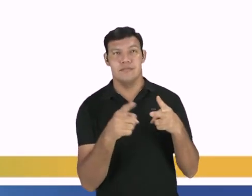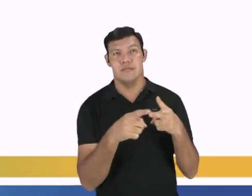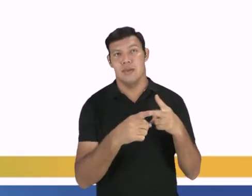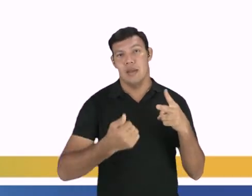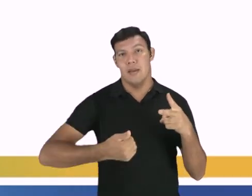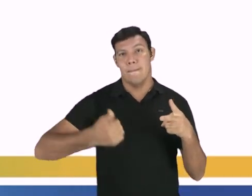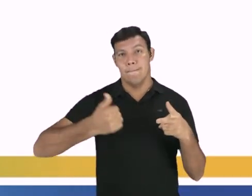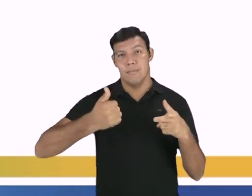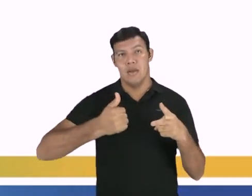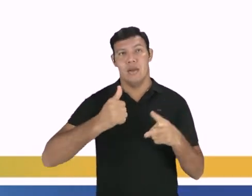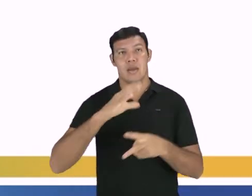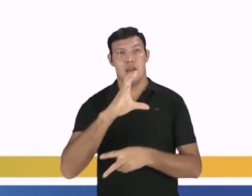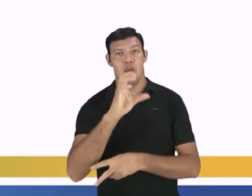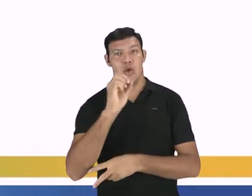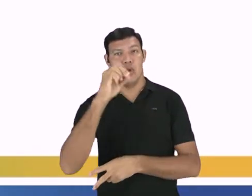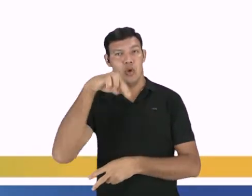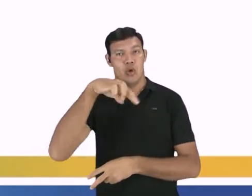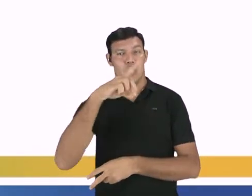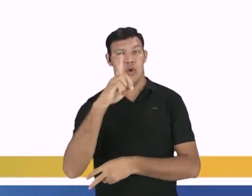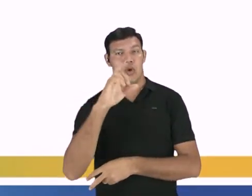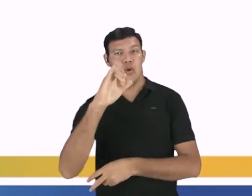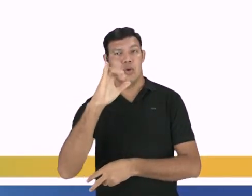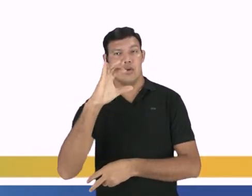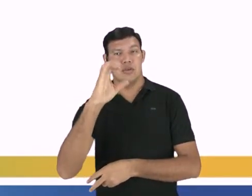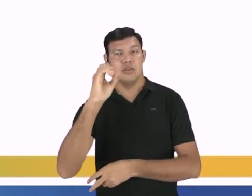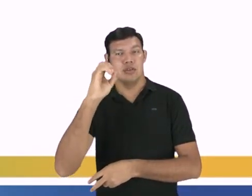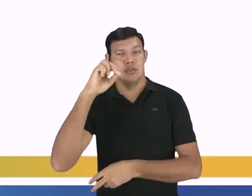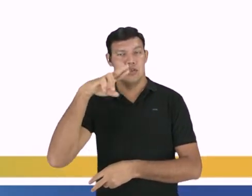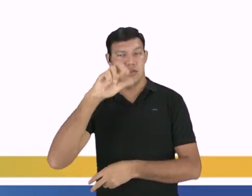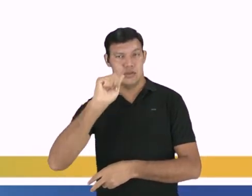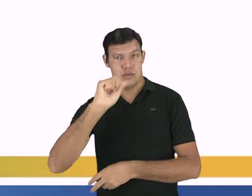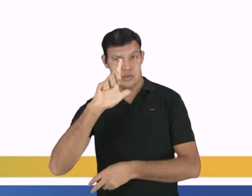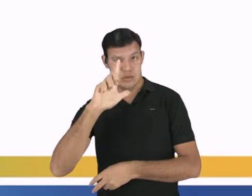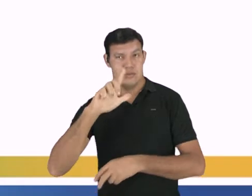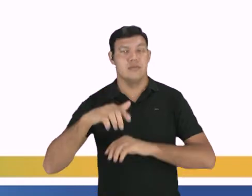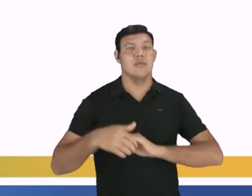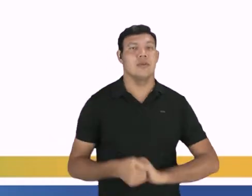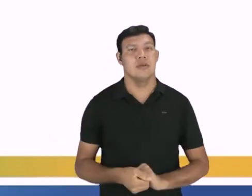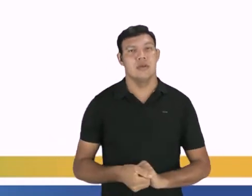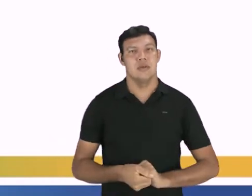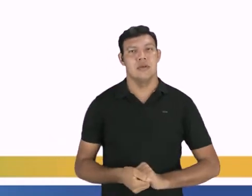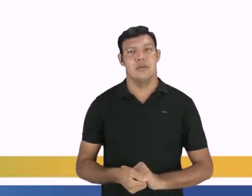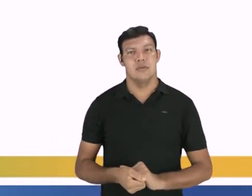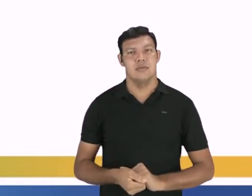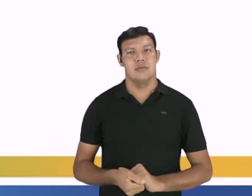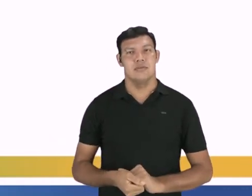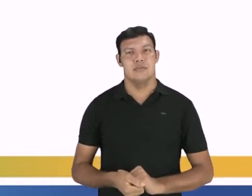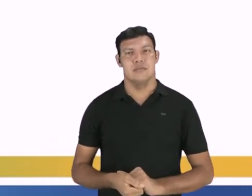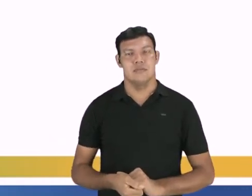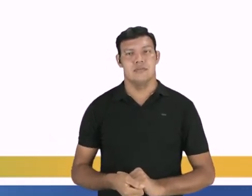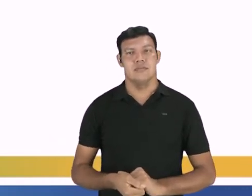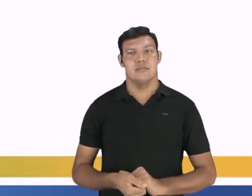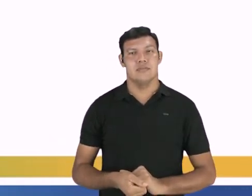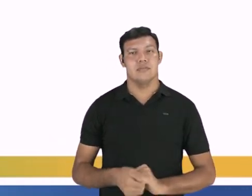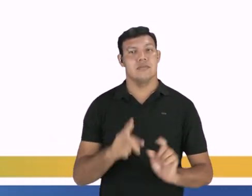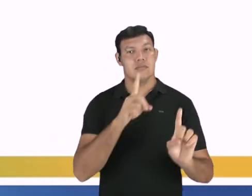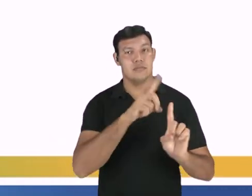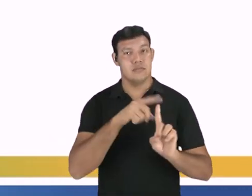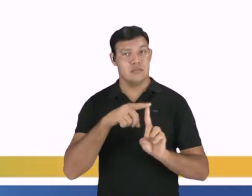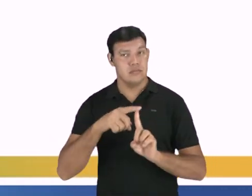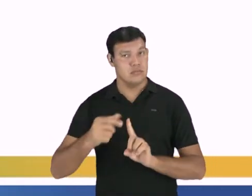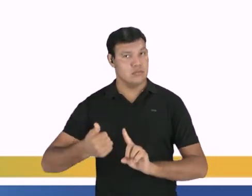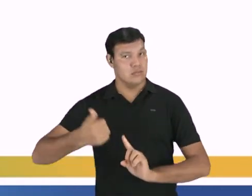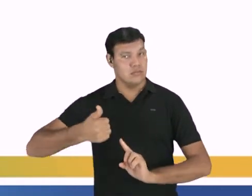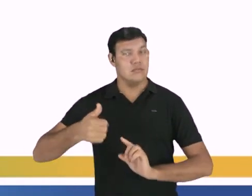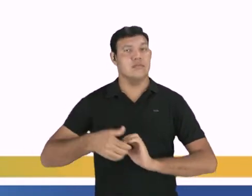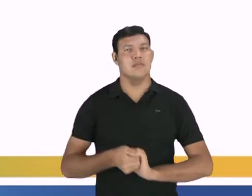chamada de first conditional, primeira condicional, ou condicional tipo 1. O